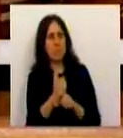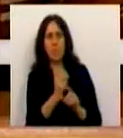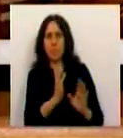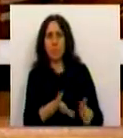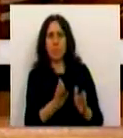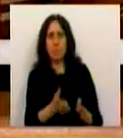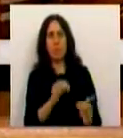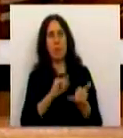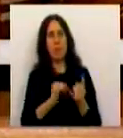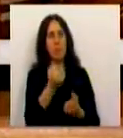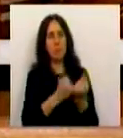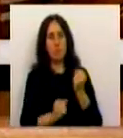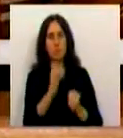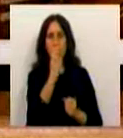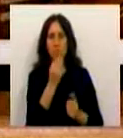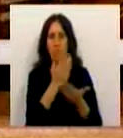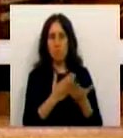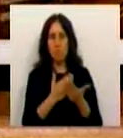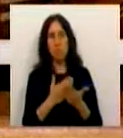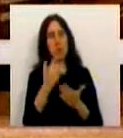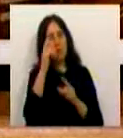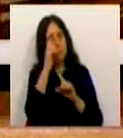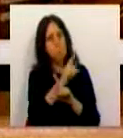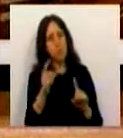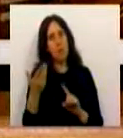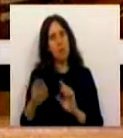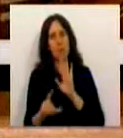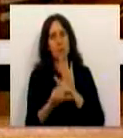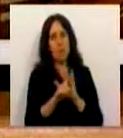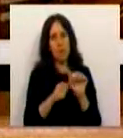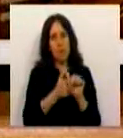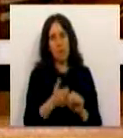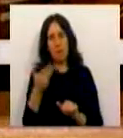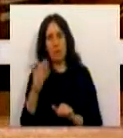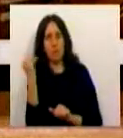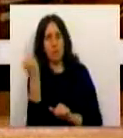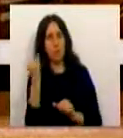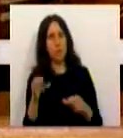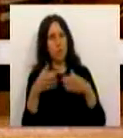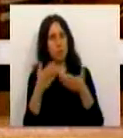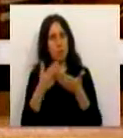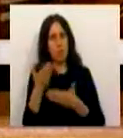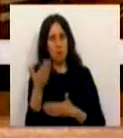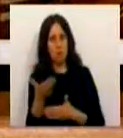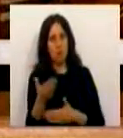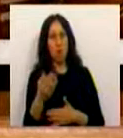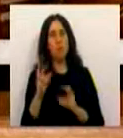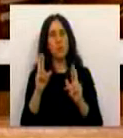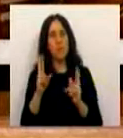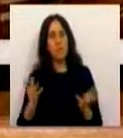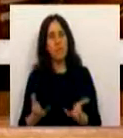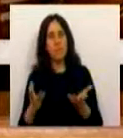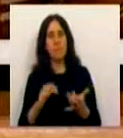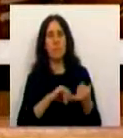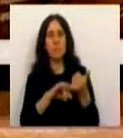que o associativismo de base estudantil seja reconhecido perante a lei, perante as instituições e perante a comunidade escolar, com o qual se espera que as associações